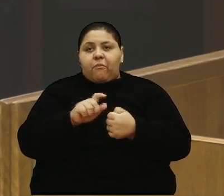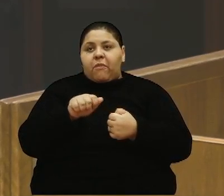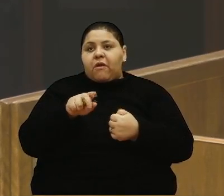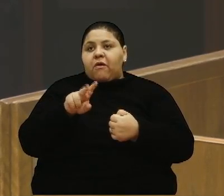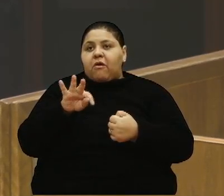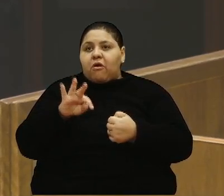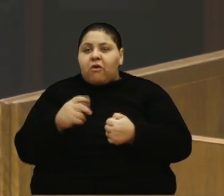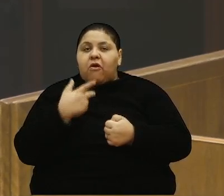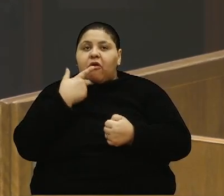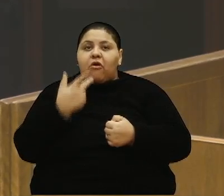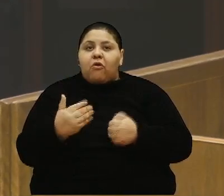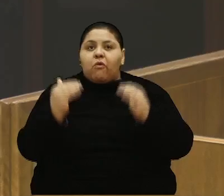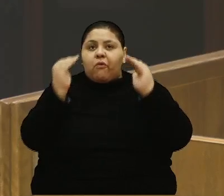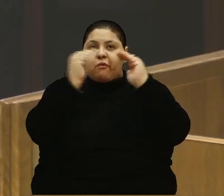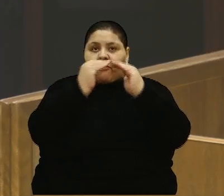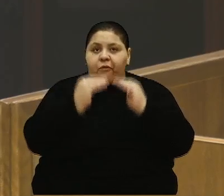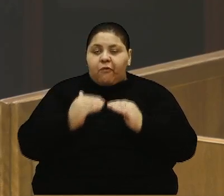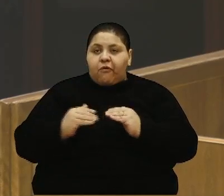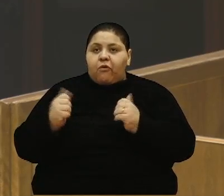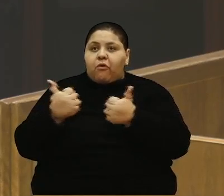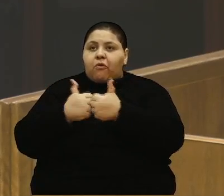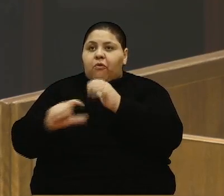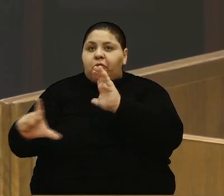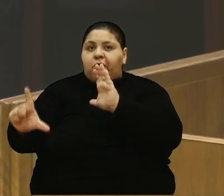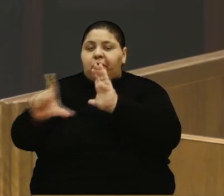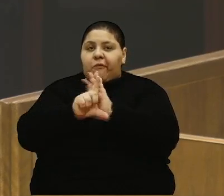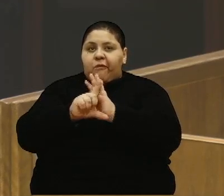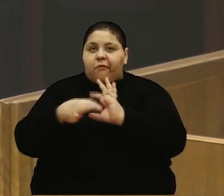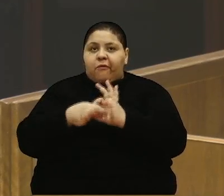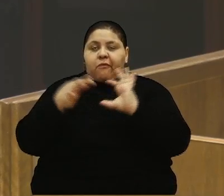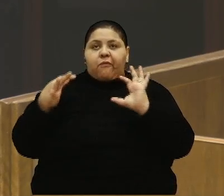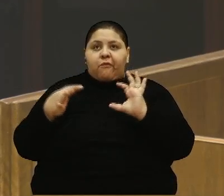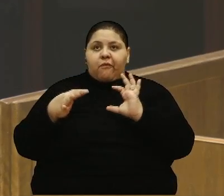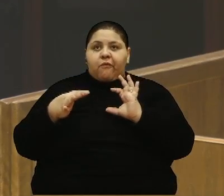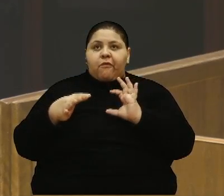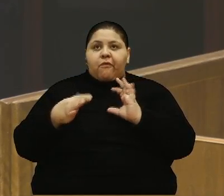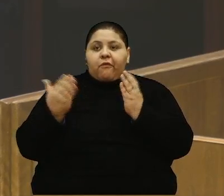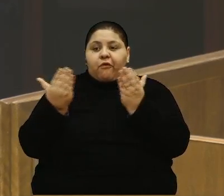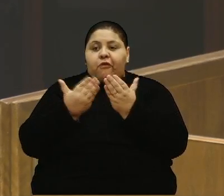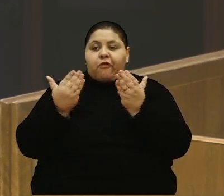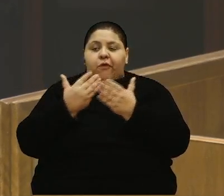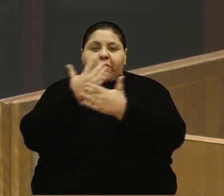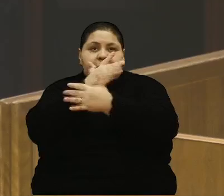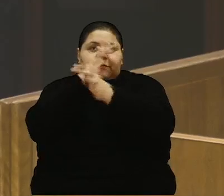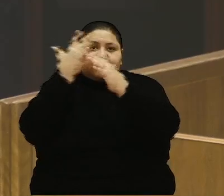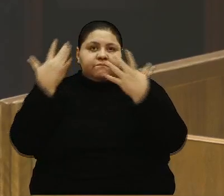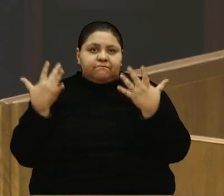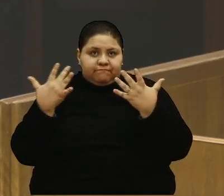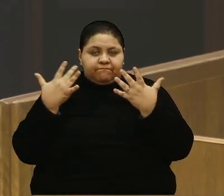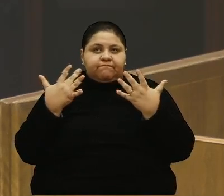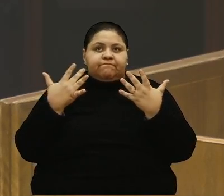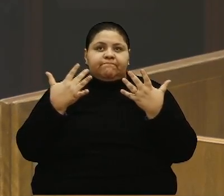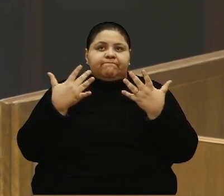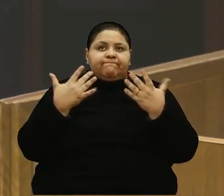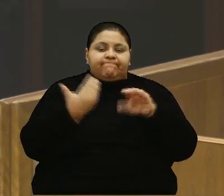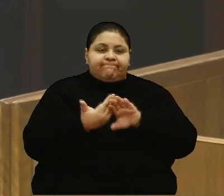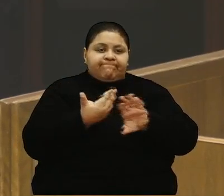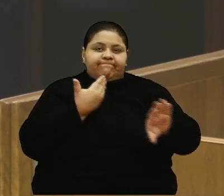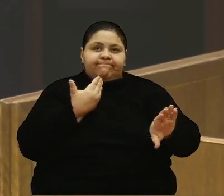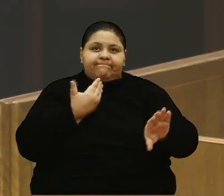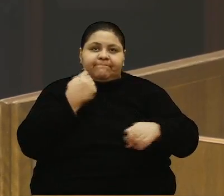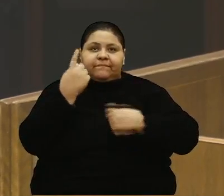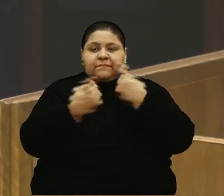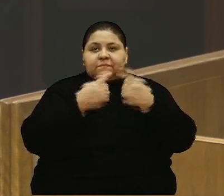de conformidade com a legislação, dispensando em muitos casos estudos ambientais. Dispensa de licenciamento para